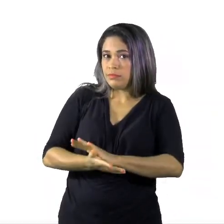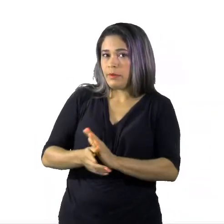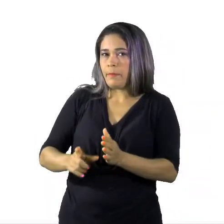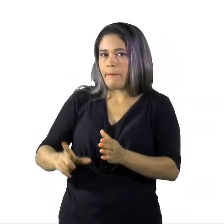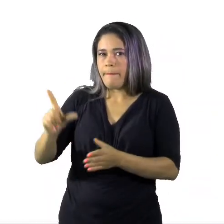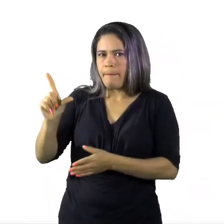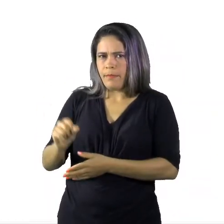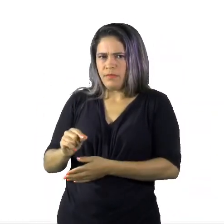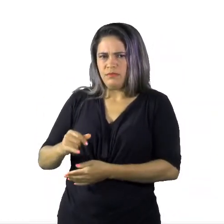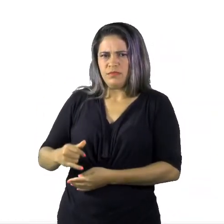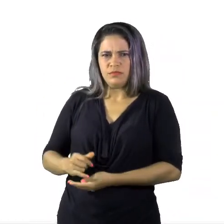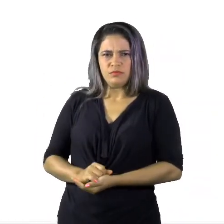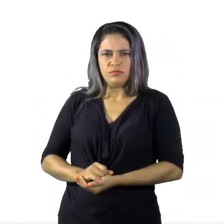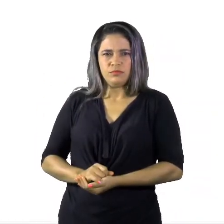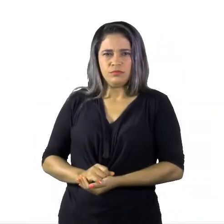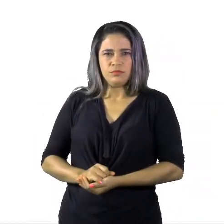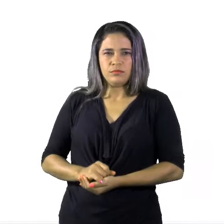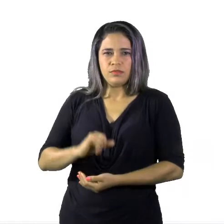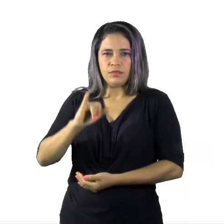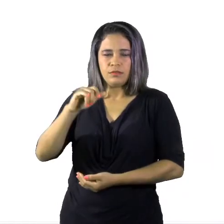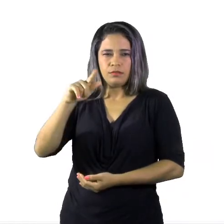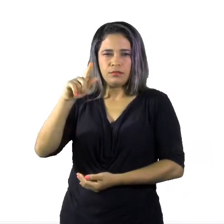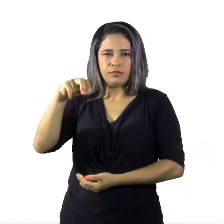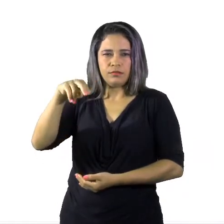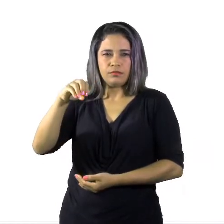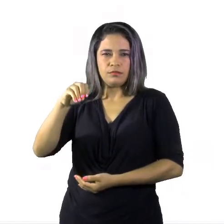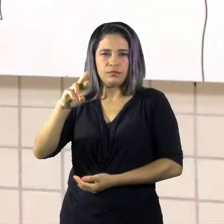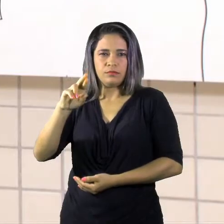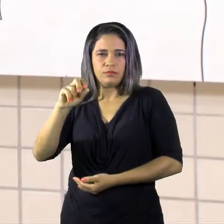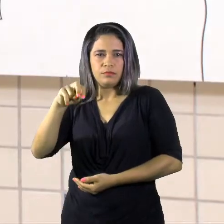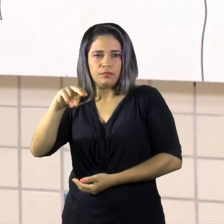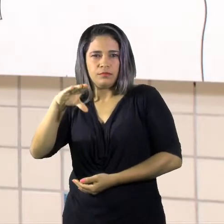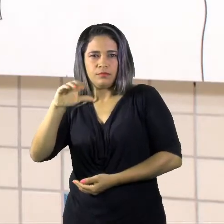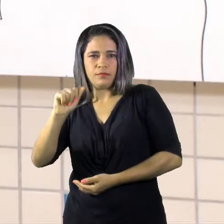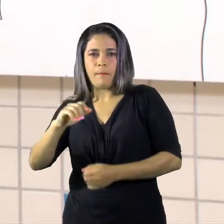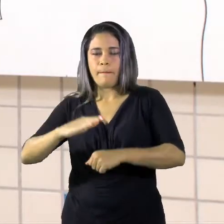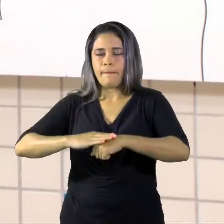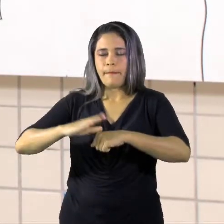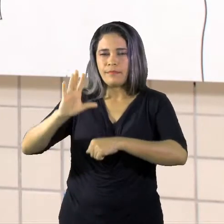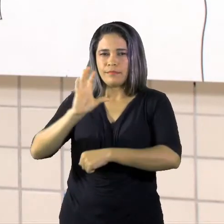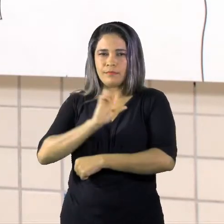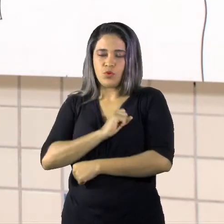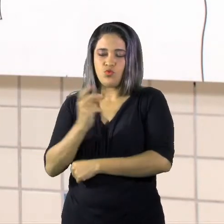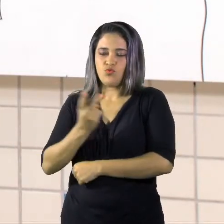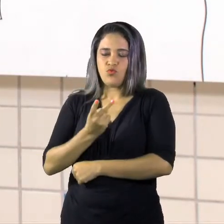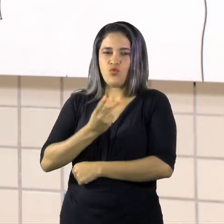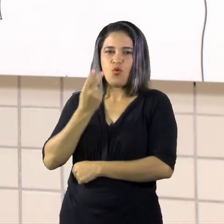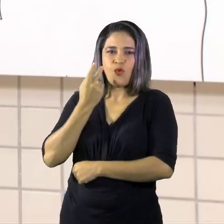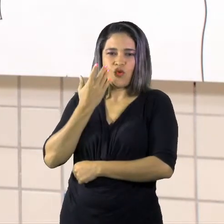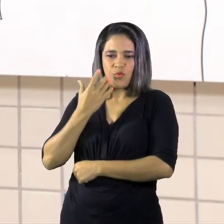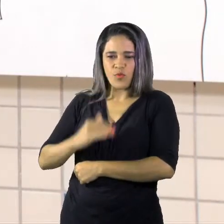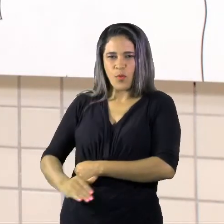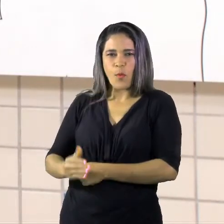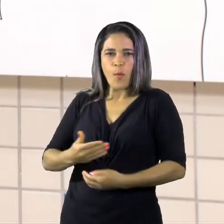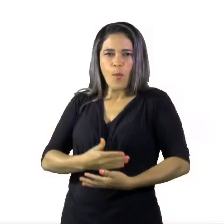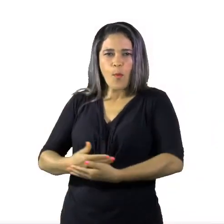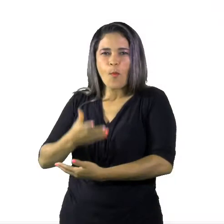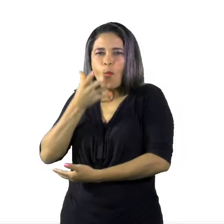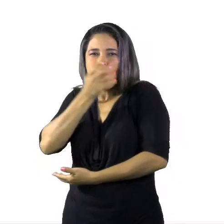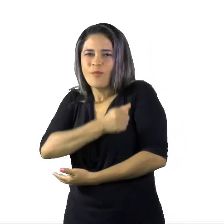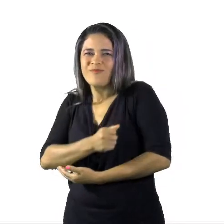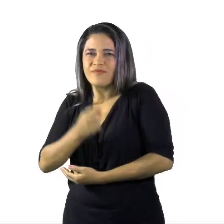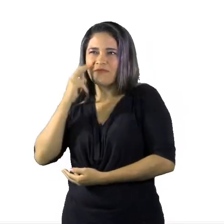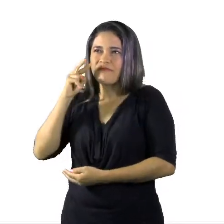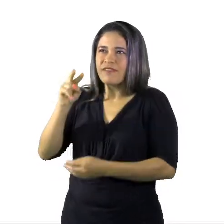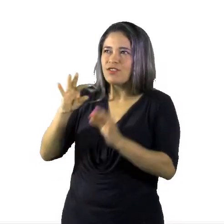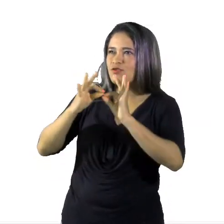e mais amor. 2 meninos bem pequenos, quase bebês, um negro e um branco, se veem de longe